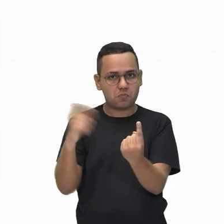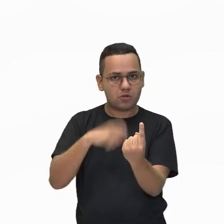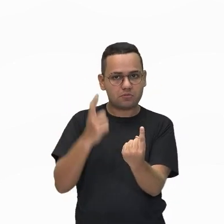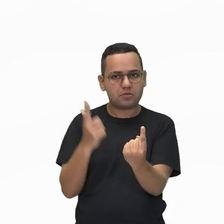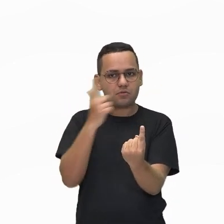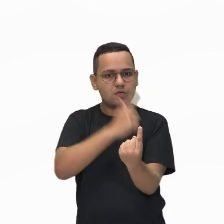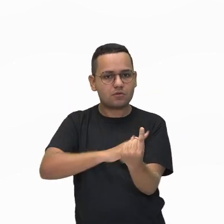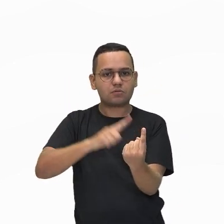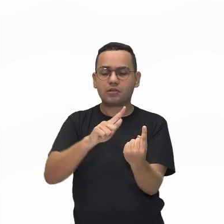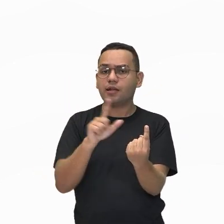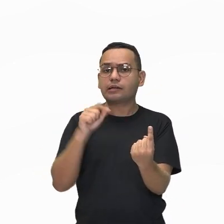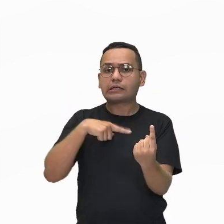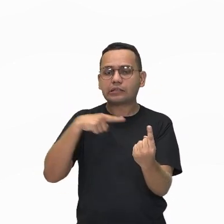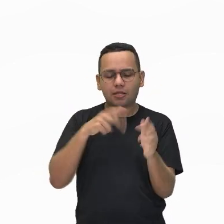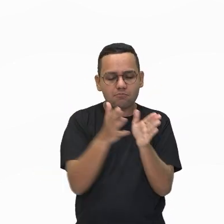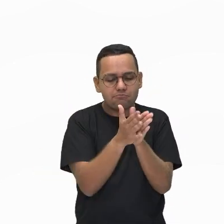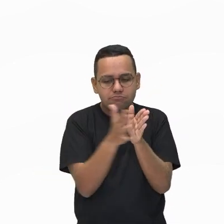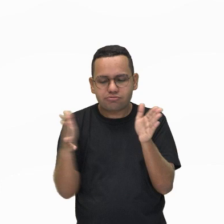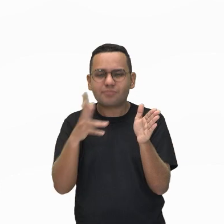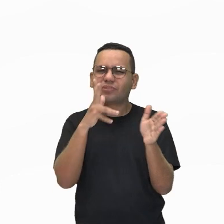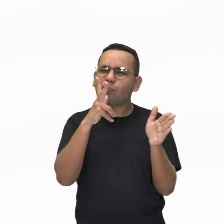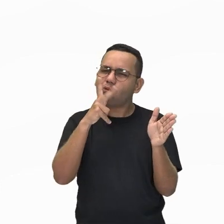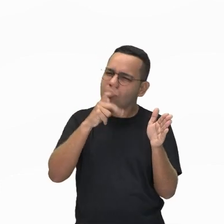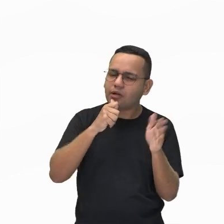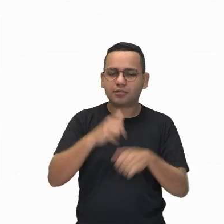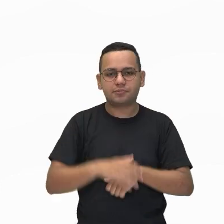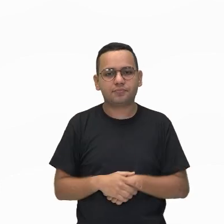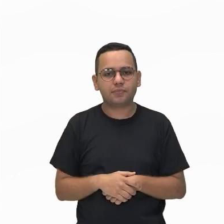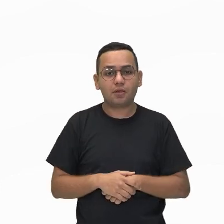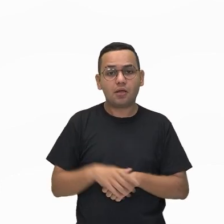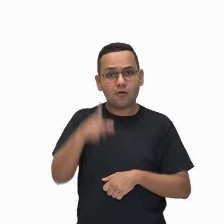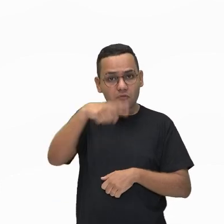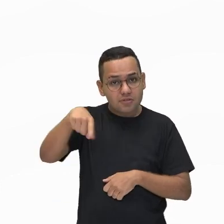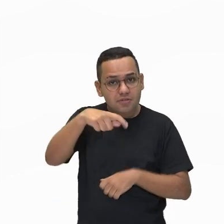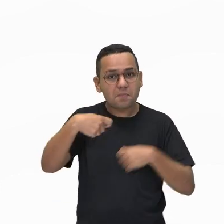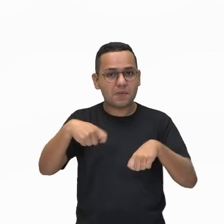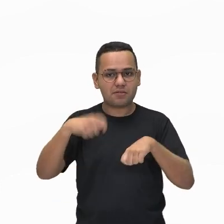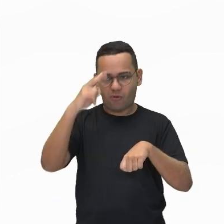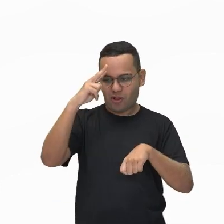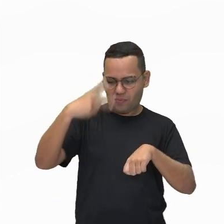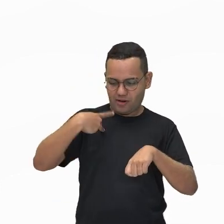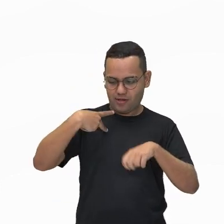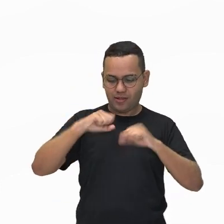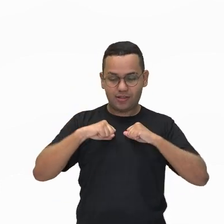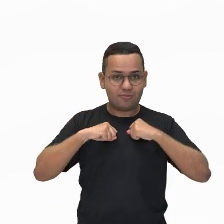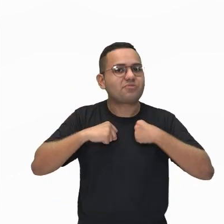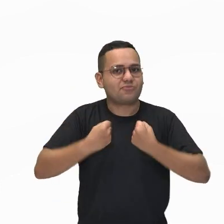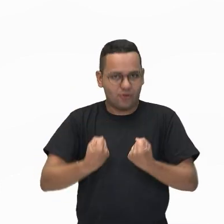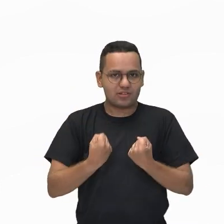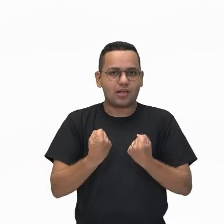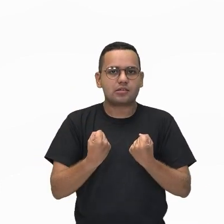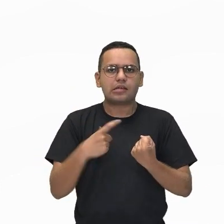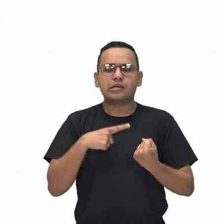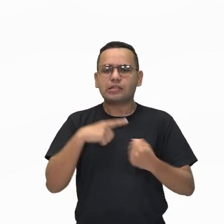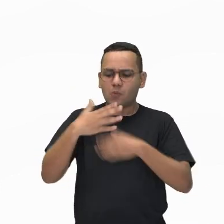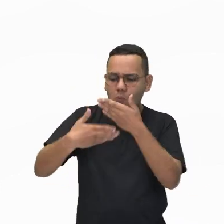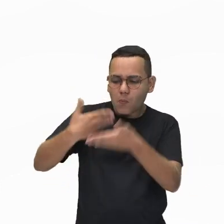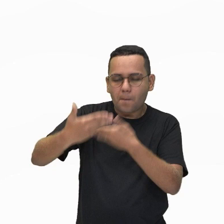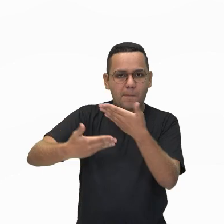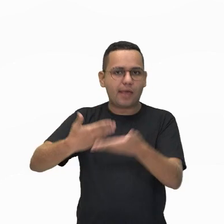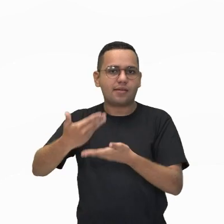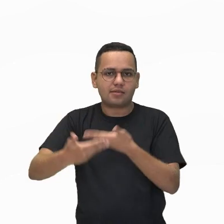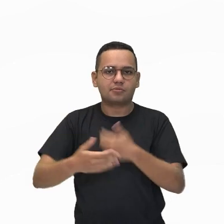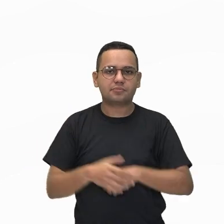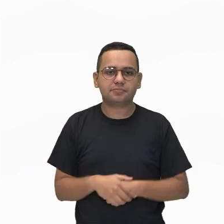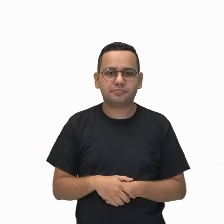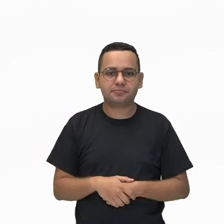a longo prazo, por meio de dedicação pessoal e tempo de amadurecimento.